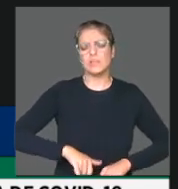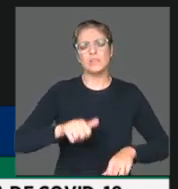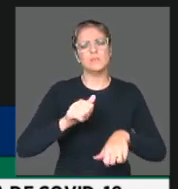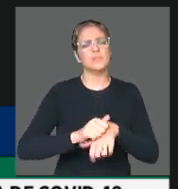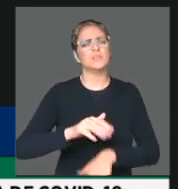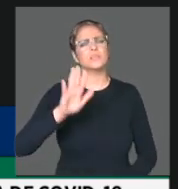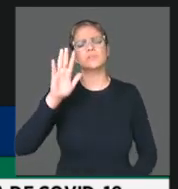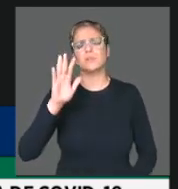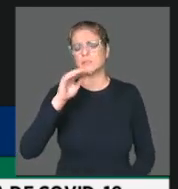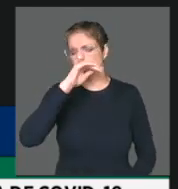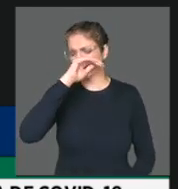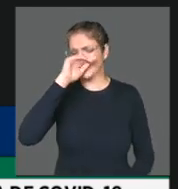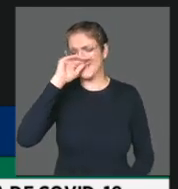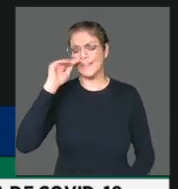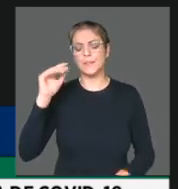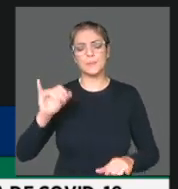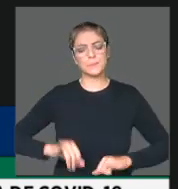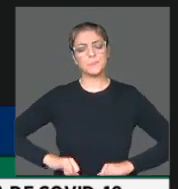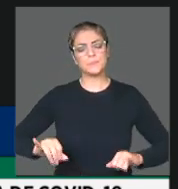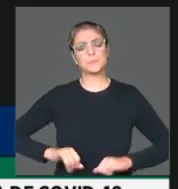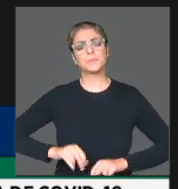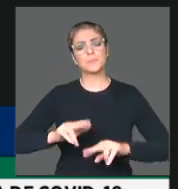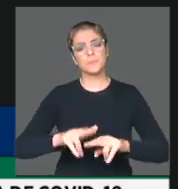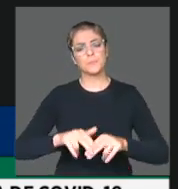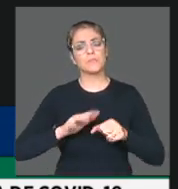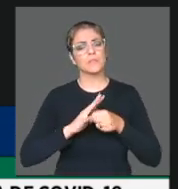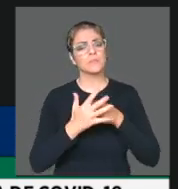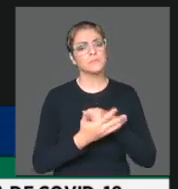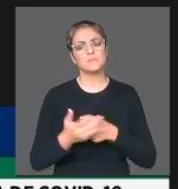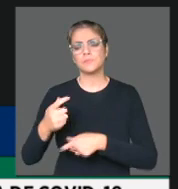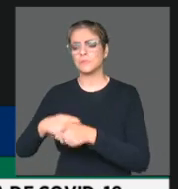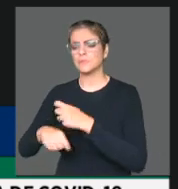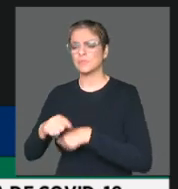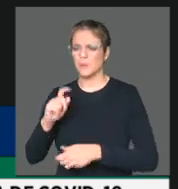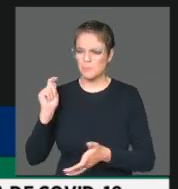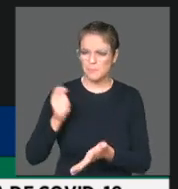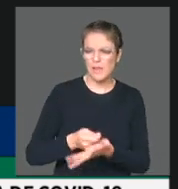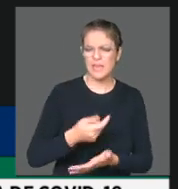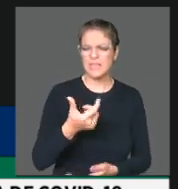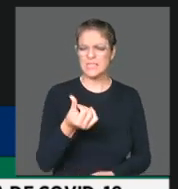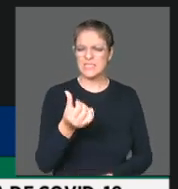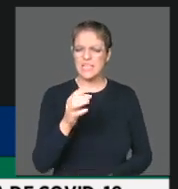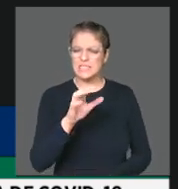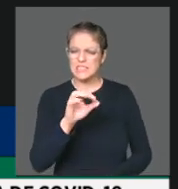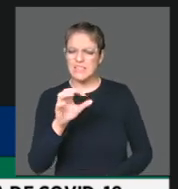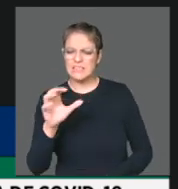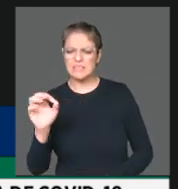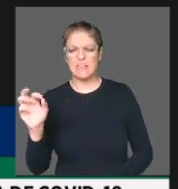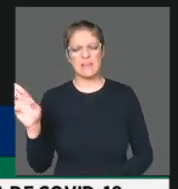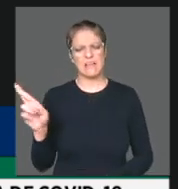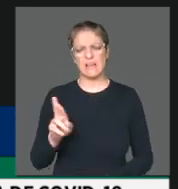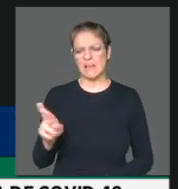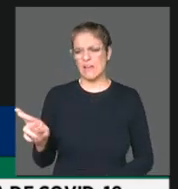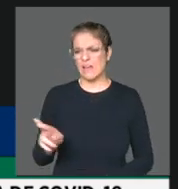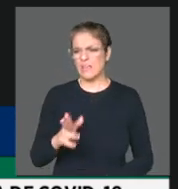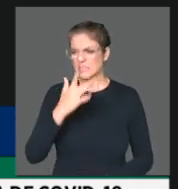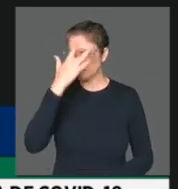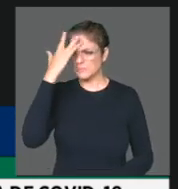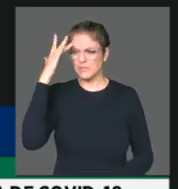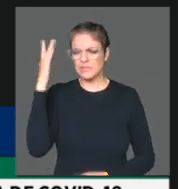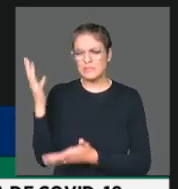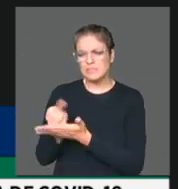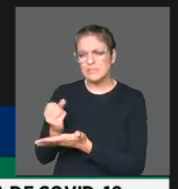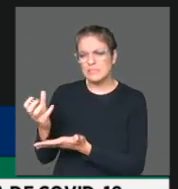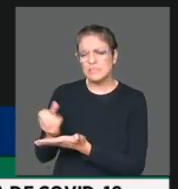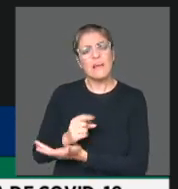crise da economia e também com a pandemia. Pagar R$600, deputada Soraya, pagar R$600 a um trabalhador